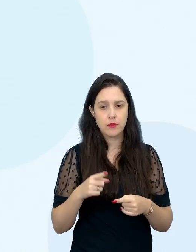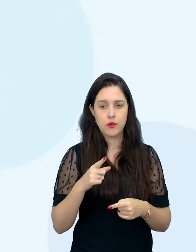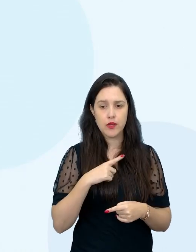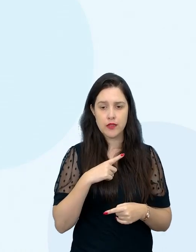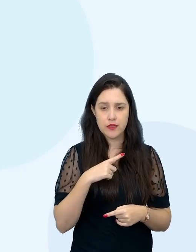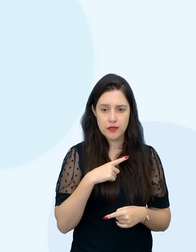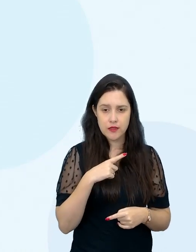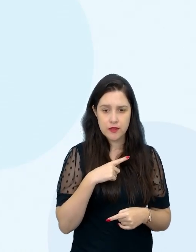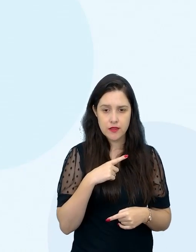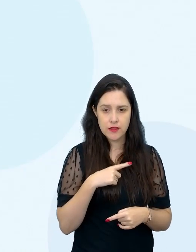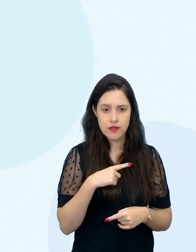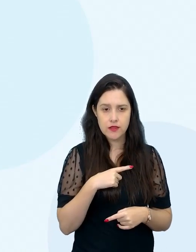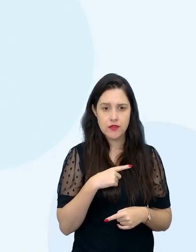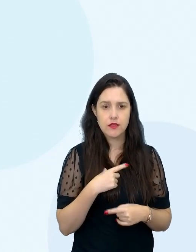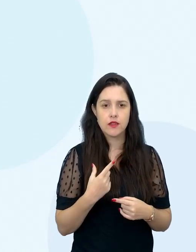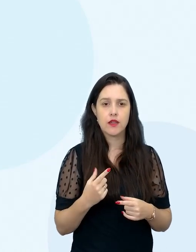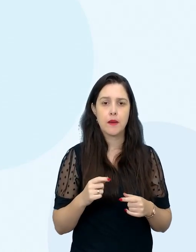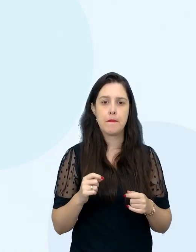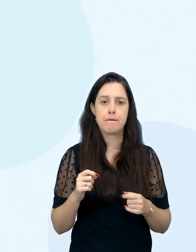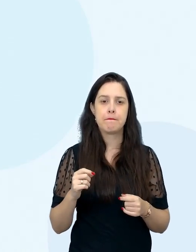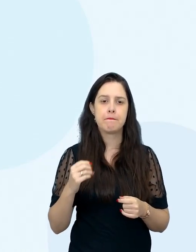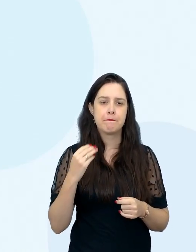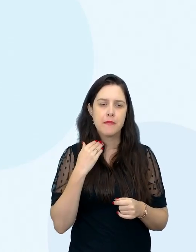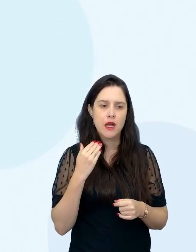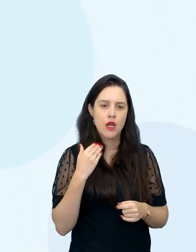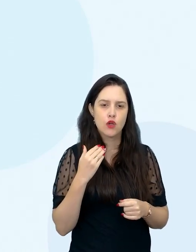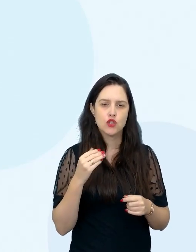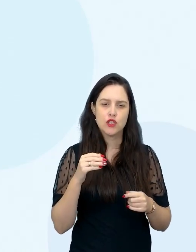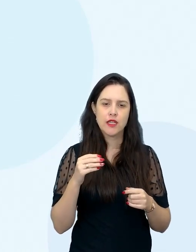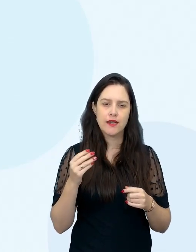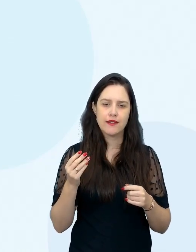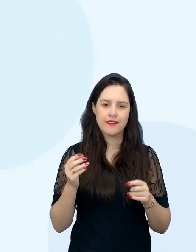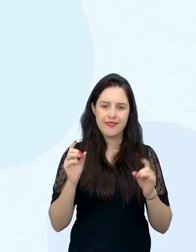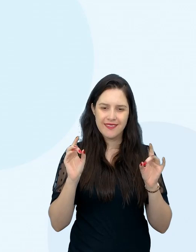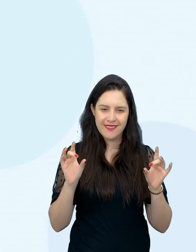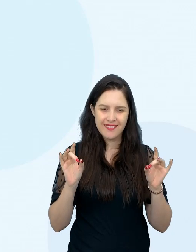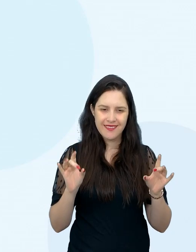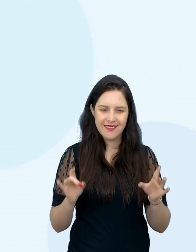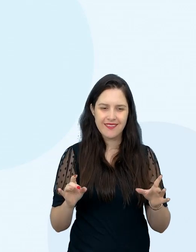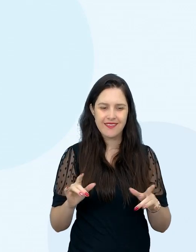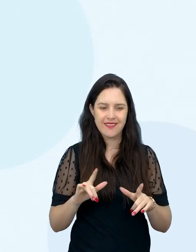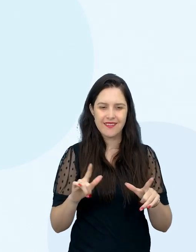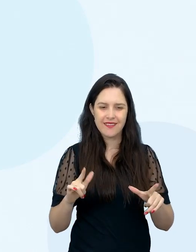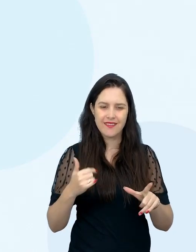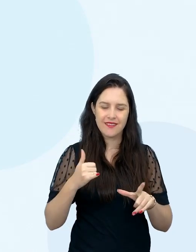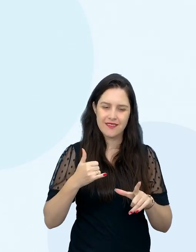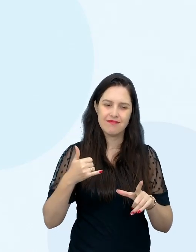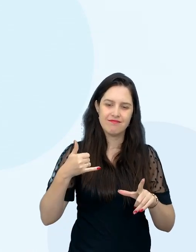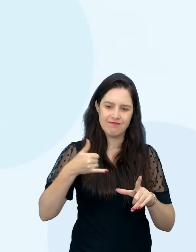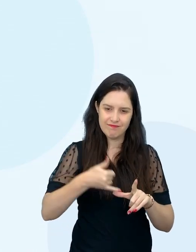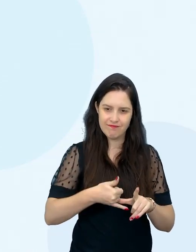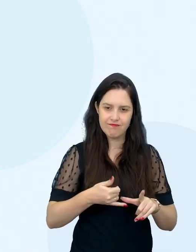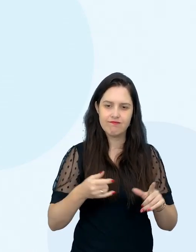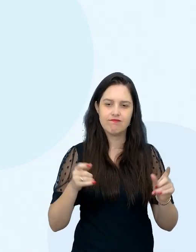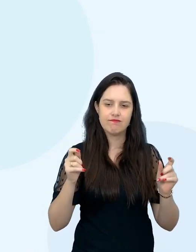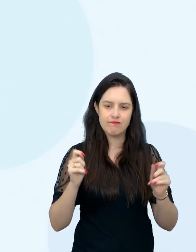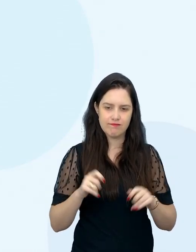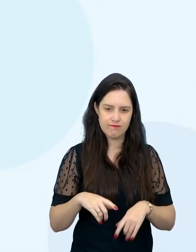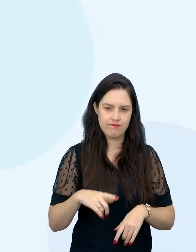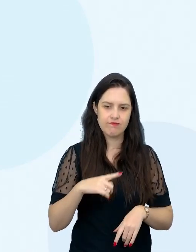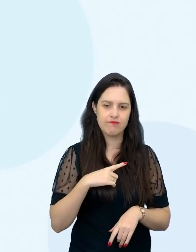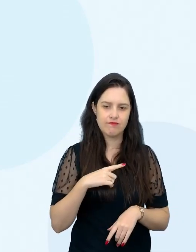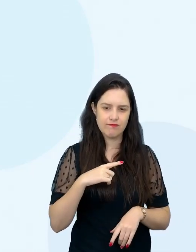aí o banco de talentos, tá? Então, o banco de talentos, nós estamos aqui com